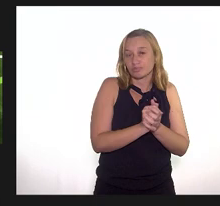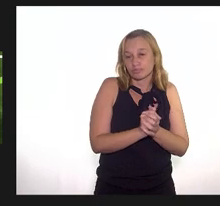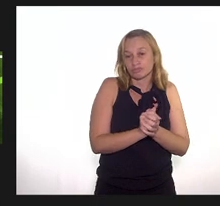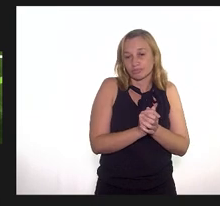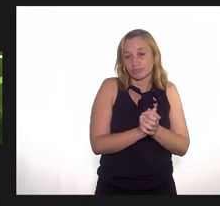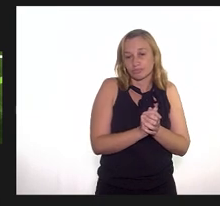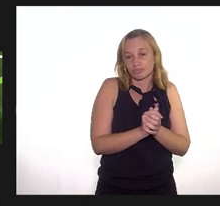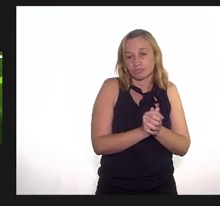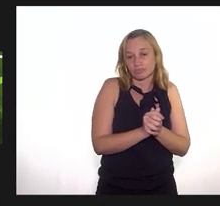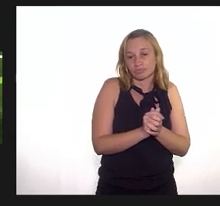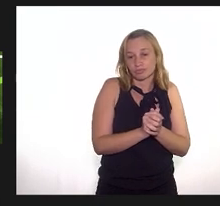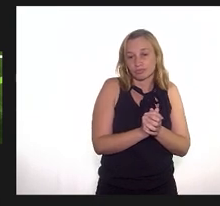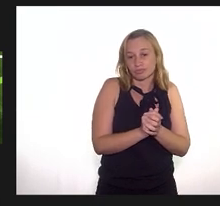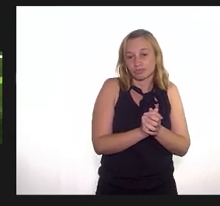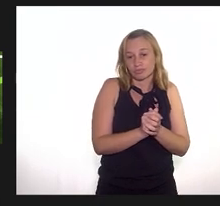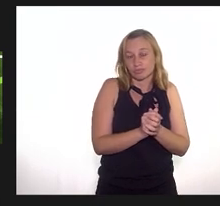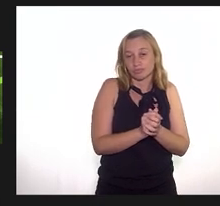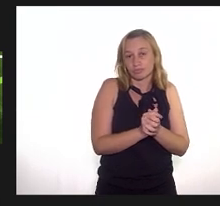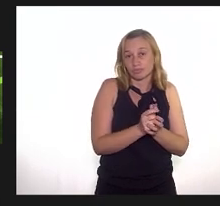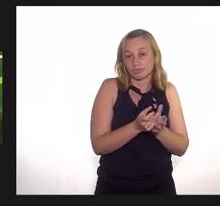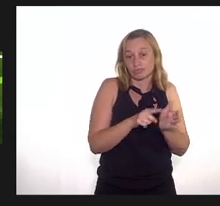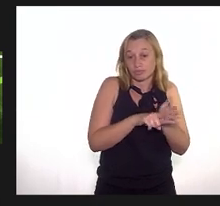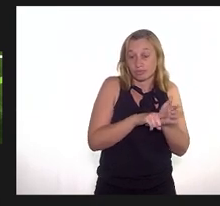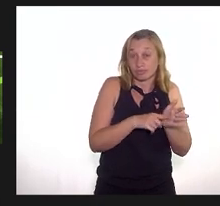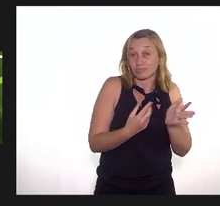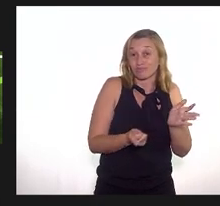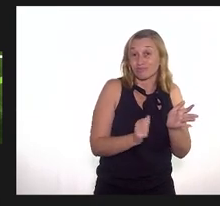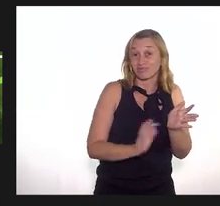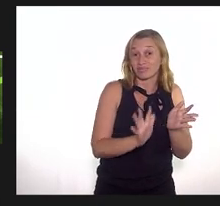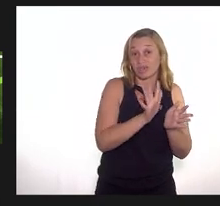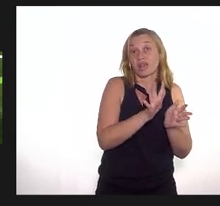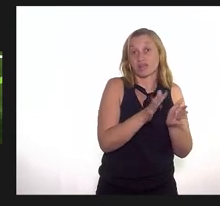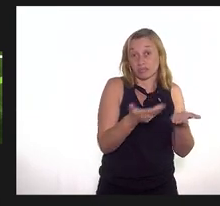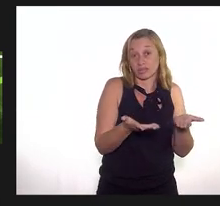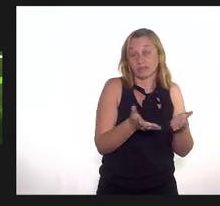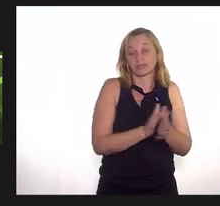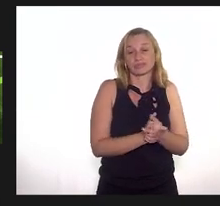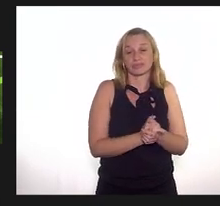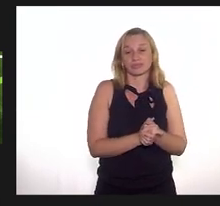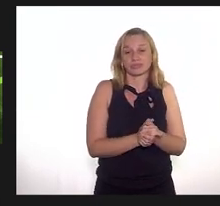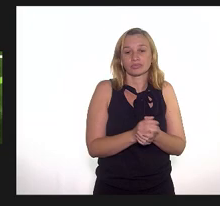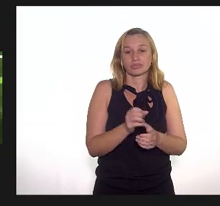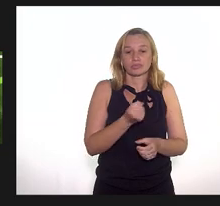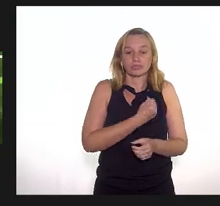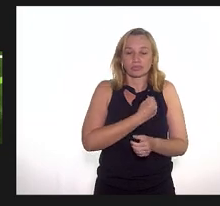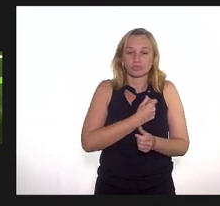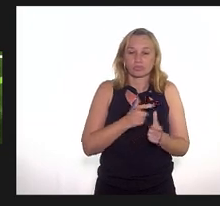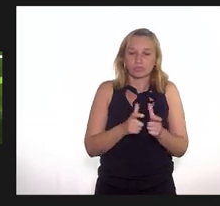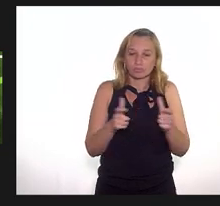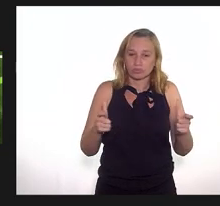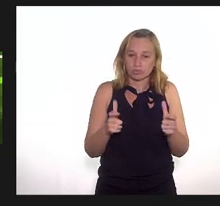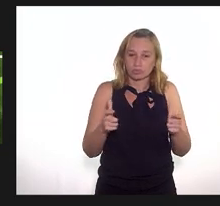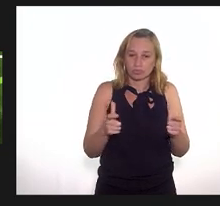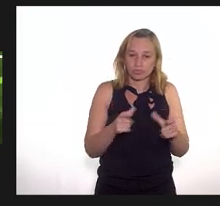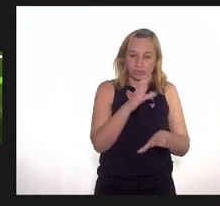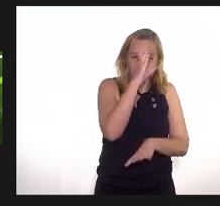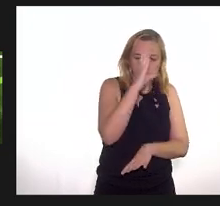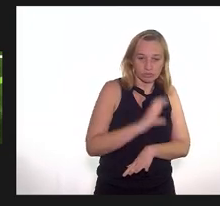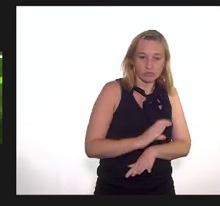da condição do cidadão. E eu digo mais, a maior parte dos cidadãos que